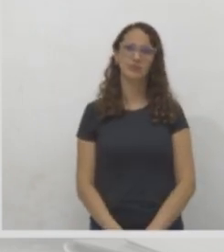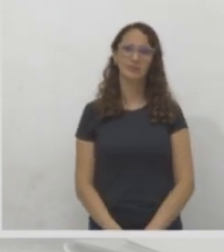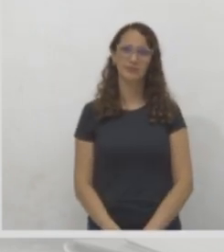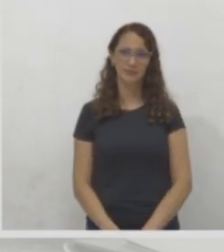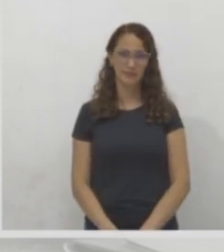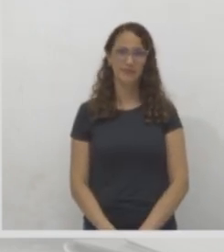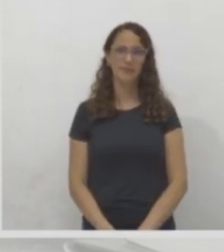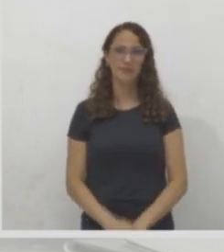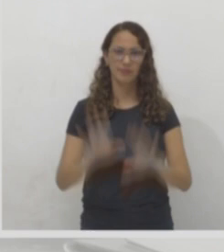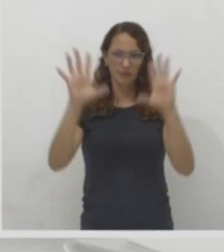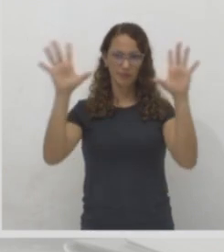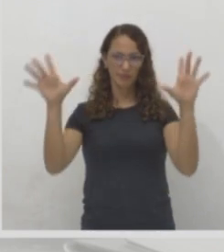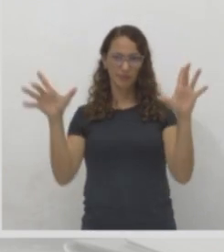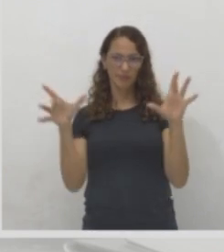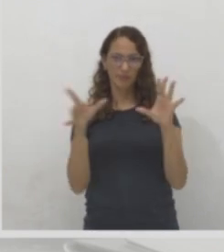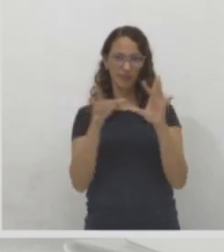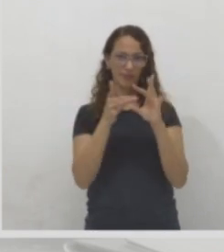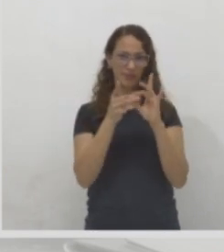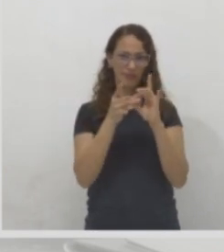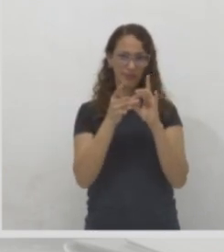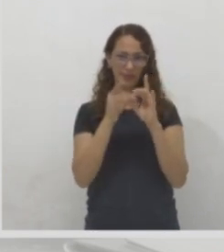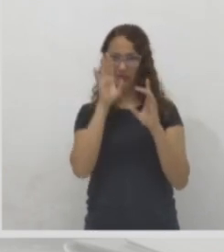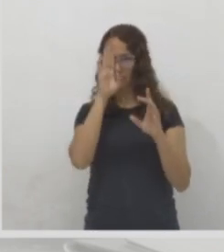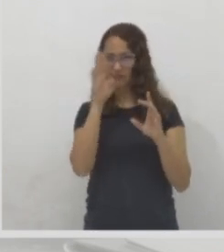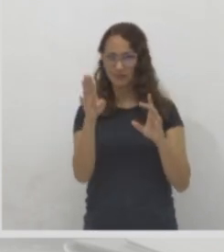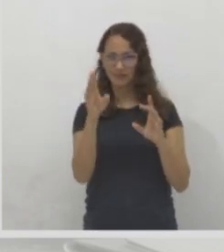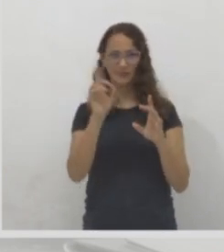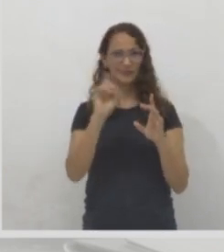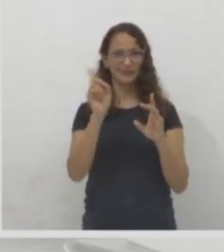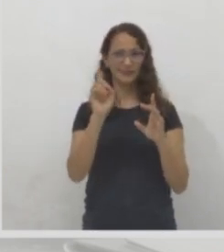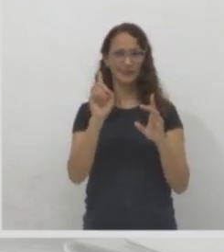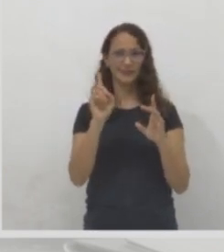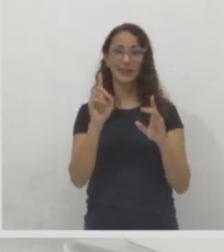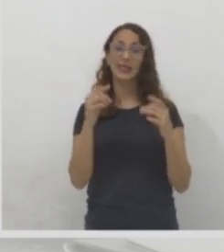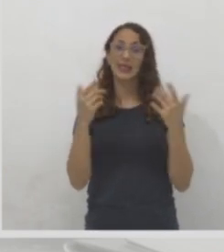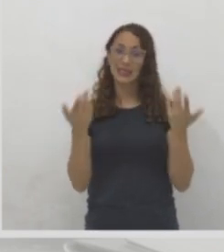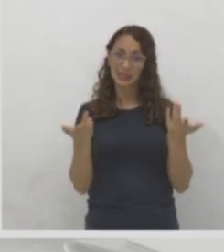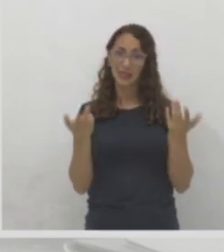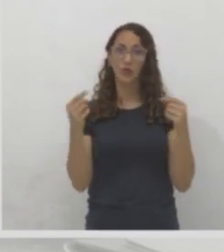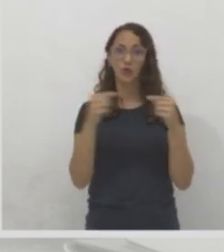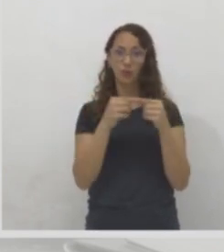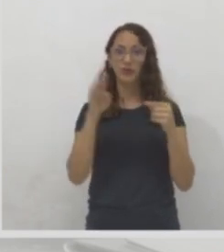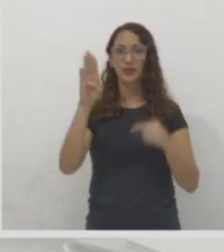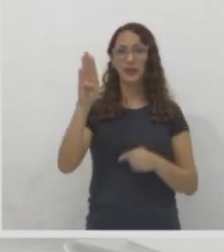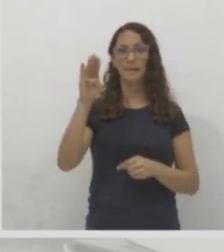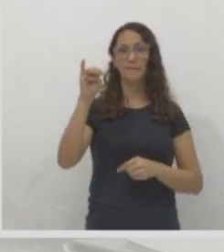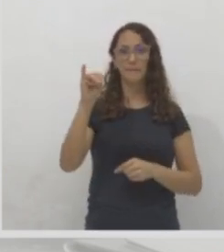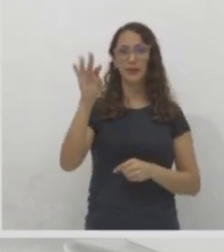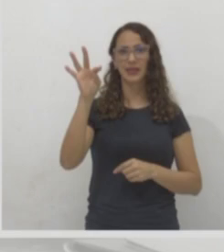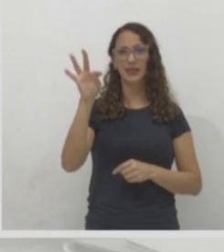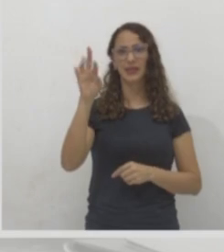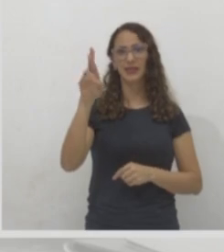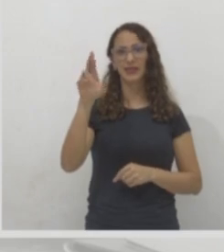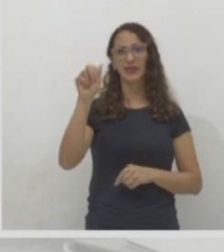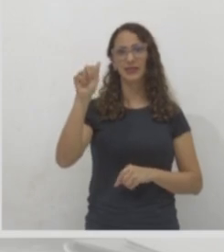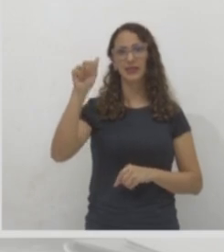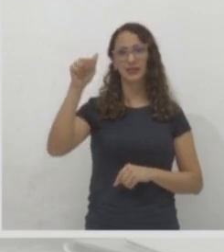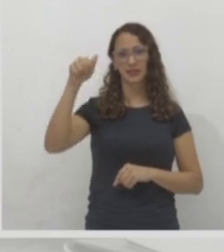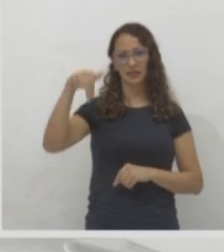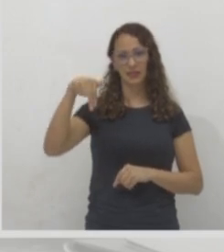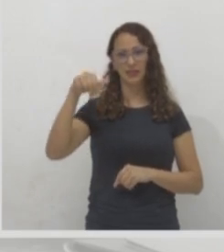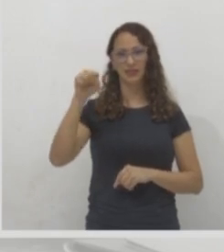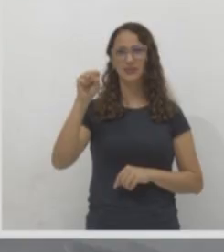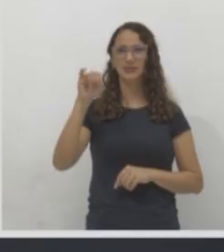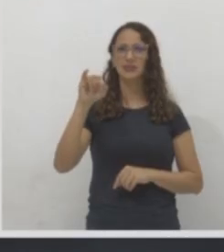ligar indiretamente. Esse verbo, então, nós chamamos de verbo bitransitivo, certo? Ele exige 2